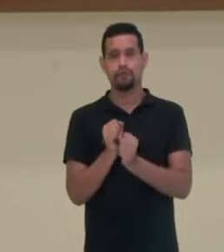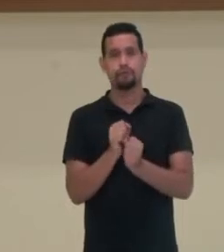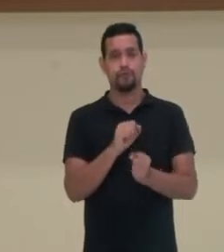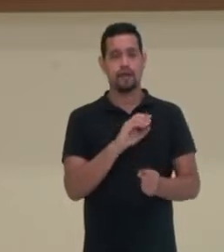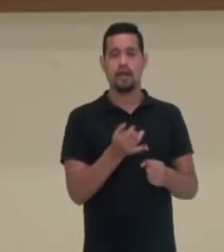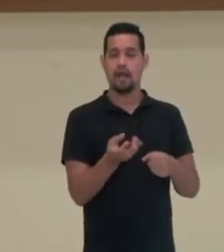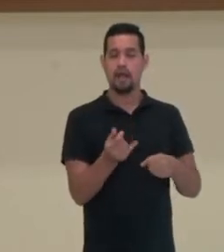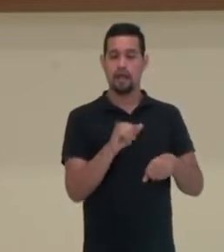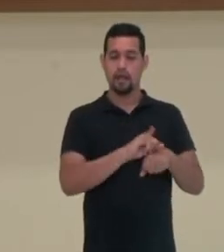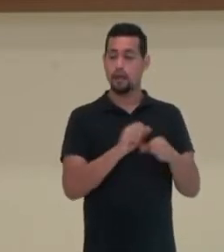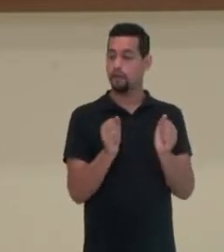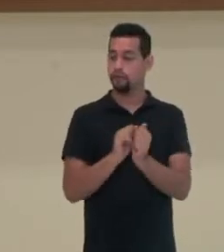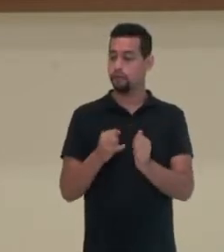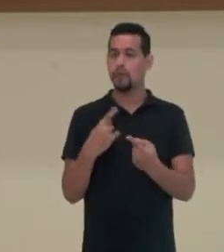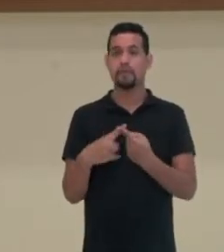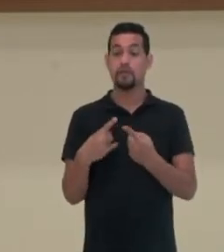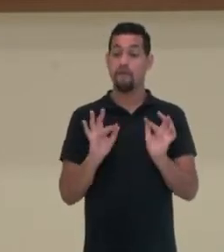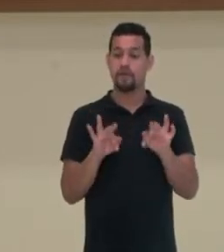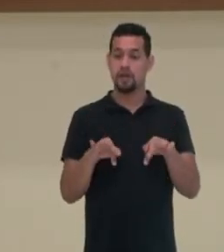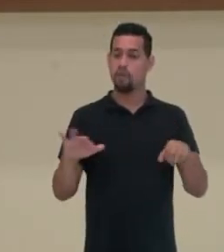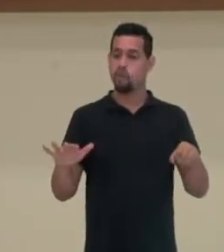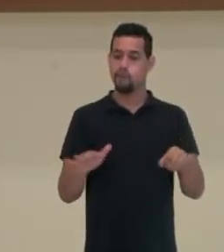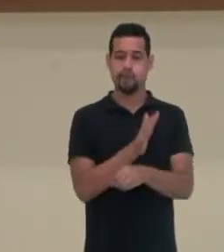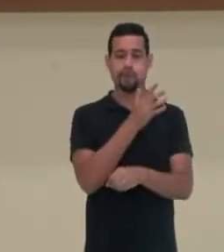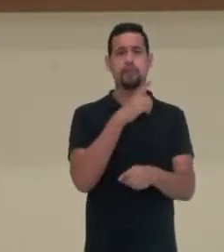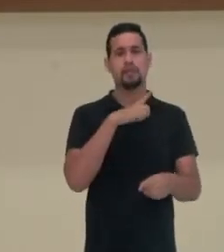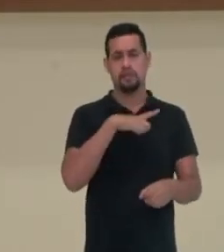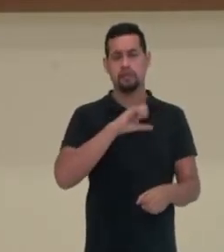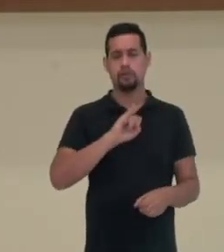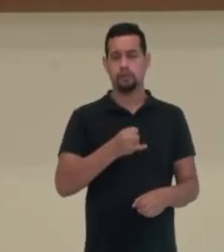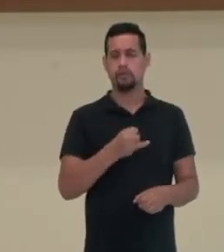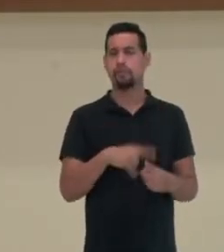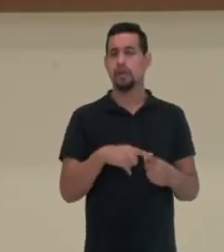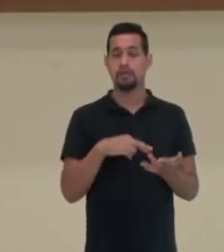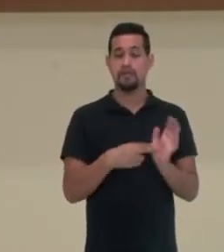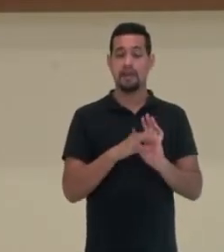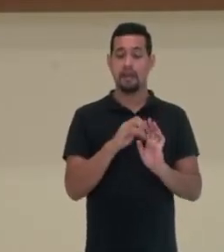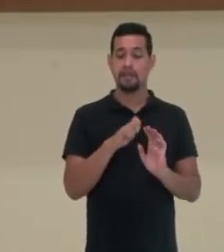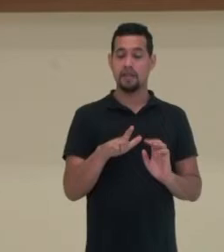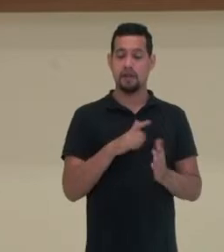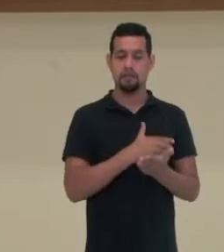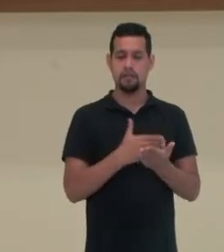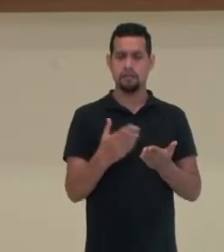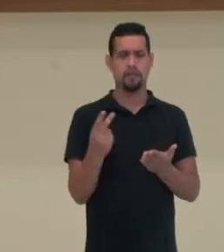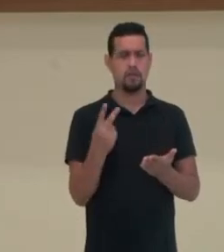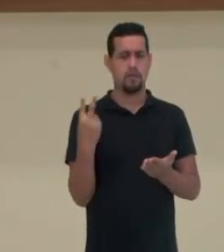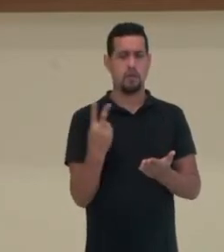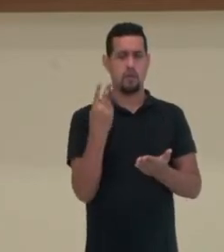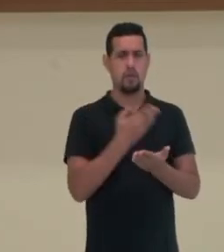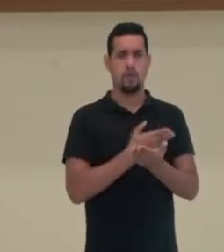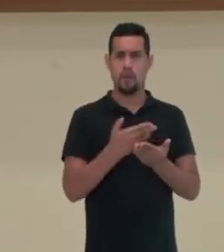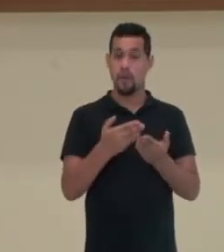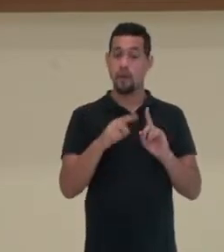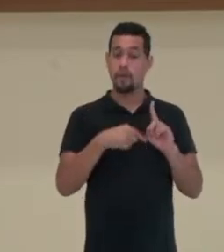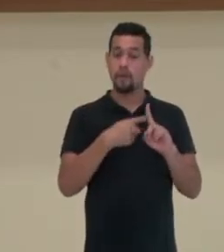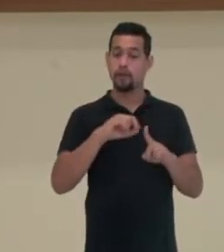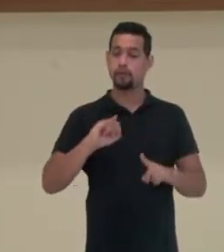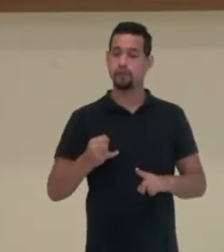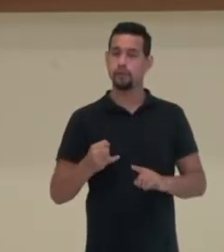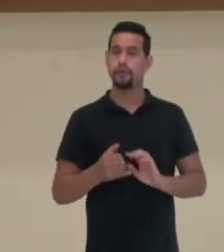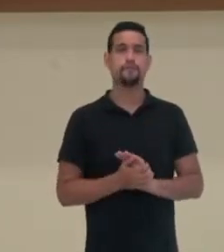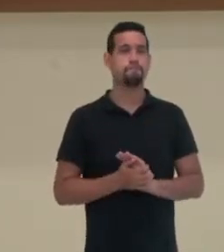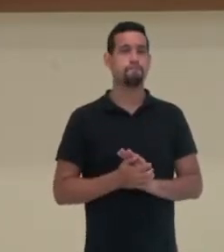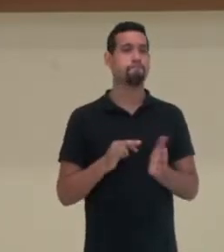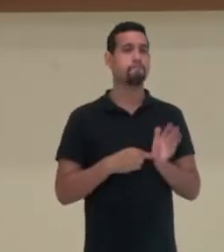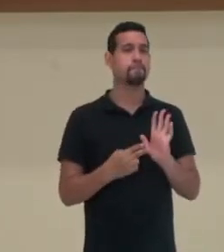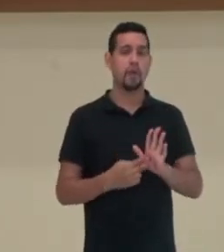juro, ok? Porque no final vai aumentar, porque tem o juro. Então, é o capital inicial, o valor que eu tinha no começo, mais o juro,